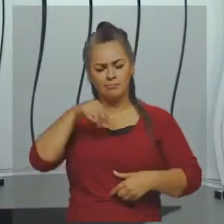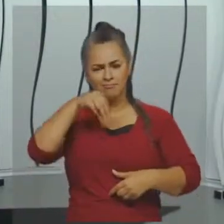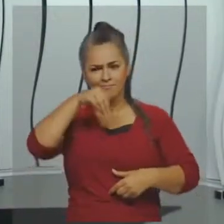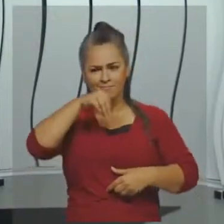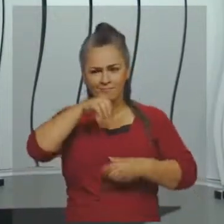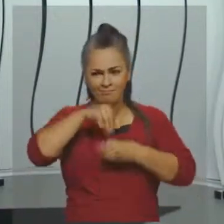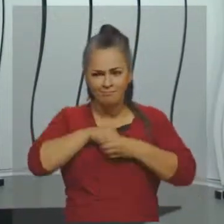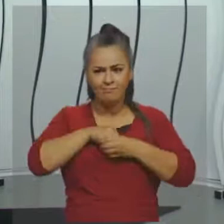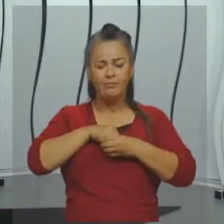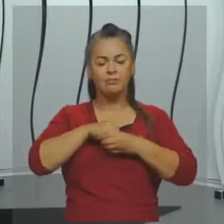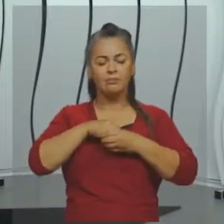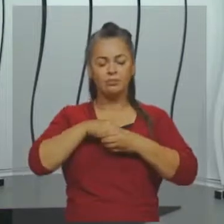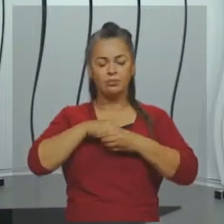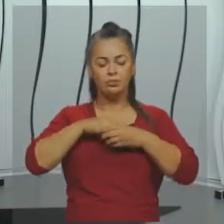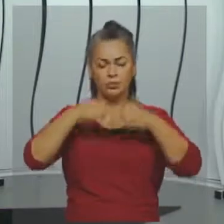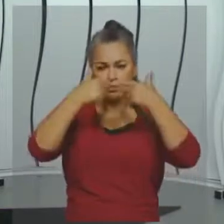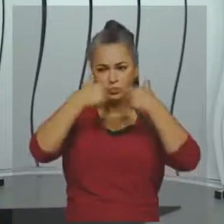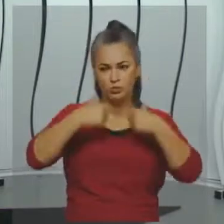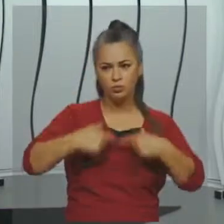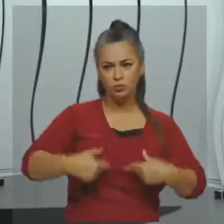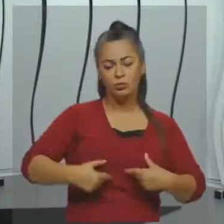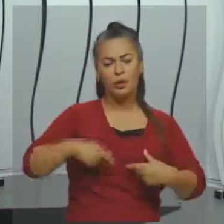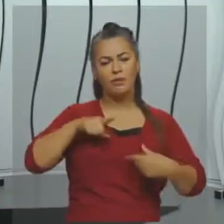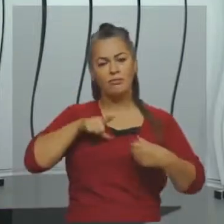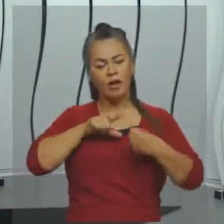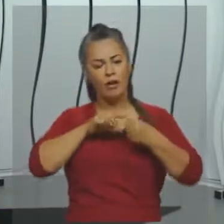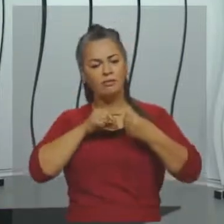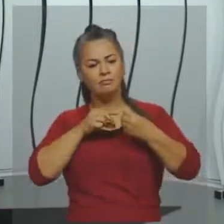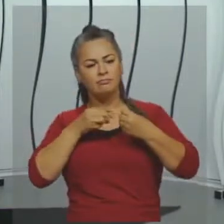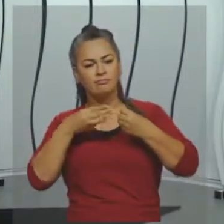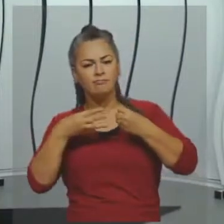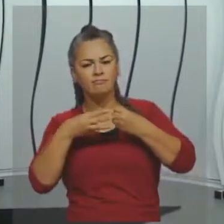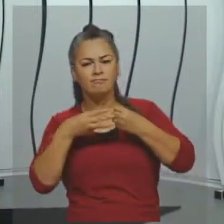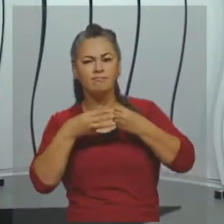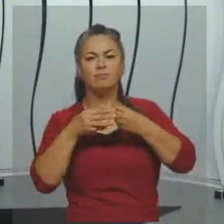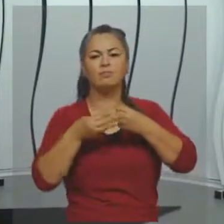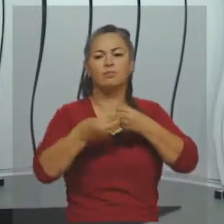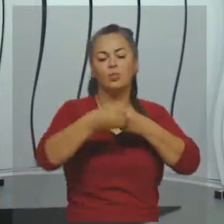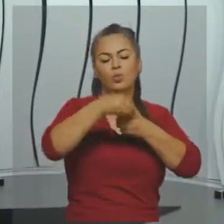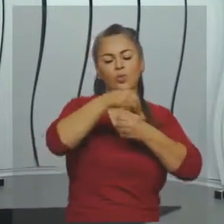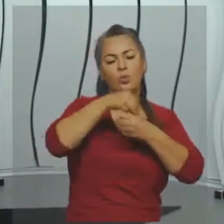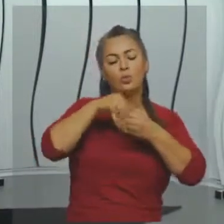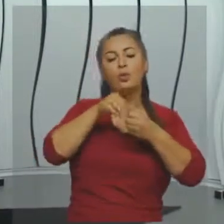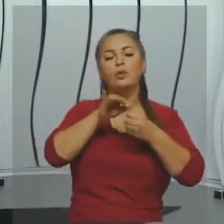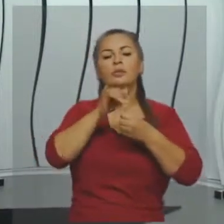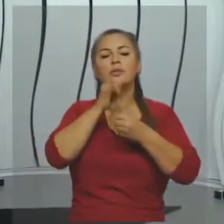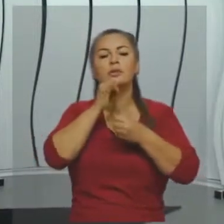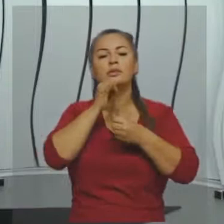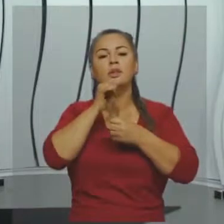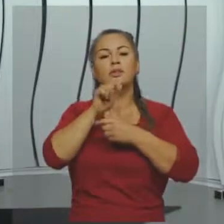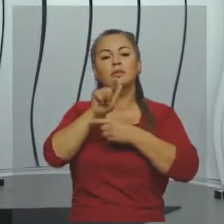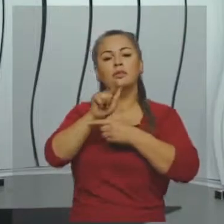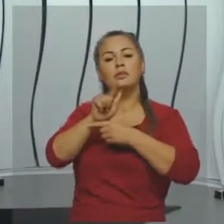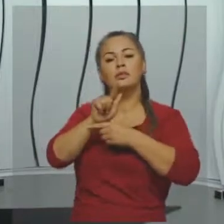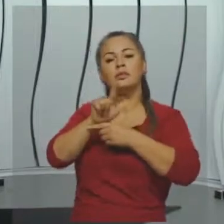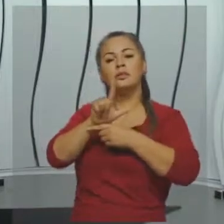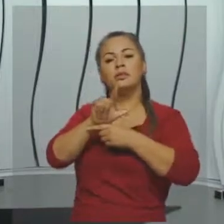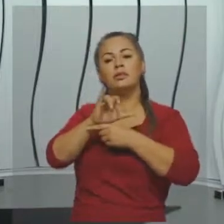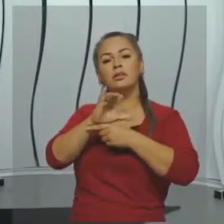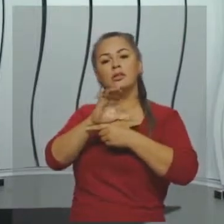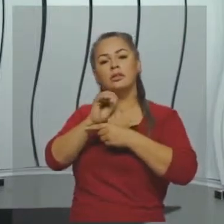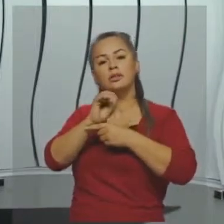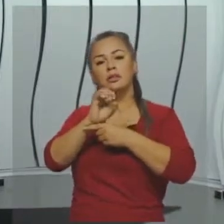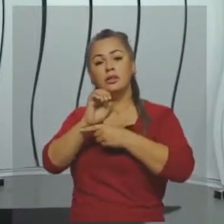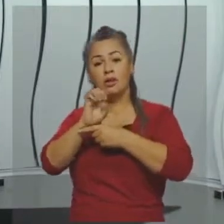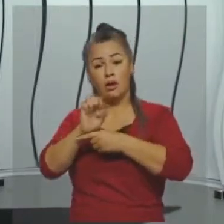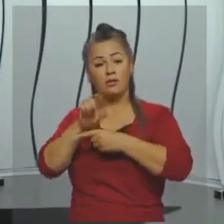a glicose, por exemplo, que é a nossa principal fonte de energia, a nossa célula também ela tem que jogar fora aquilo que